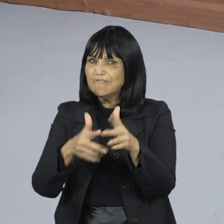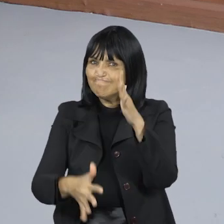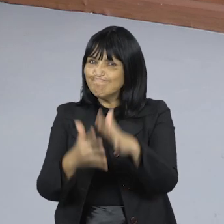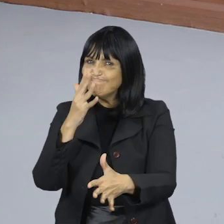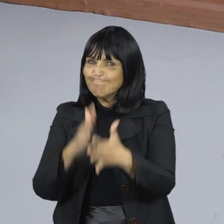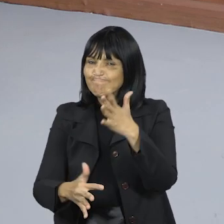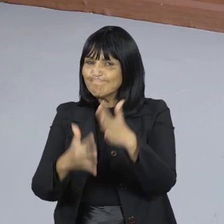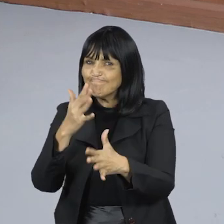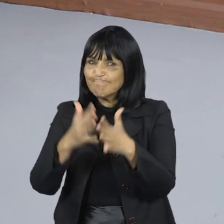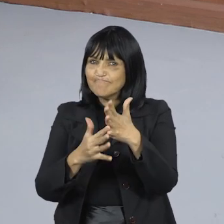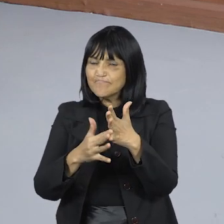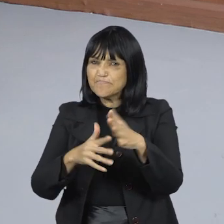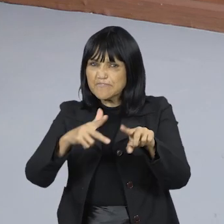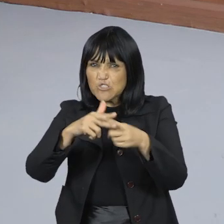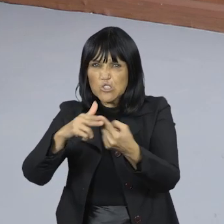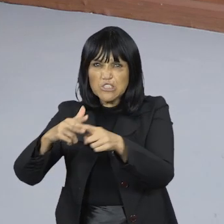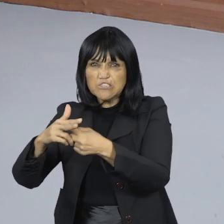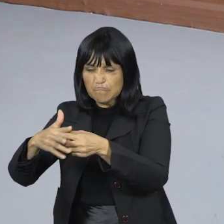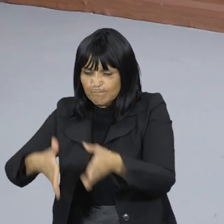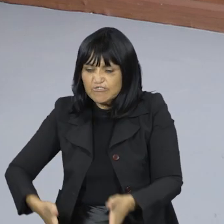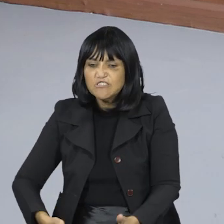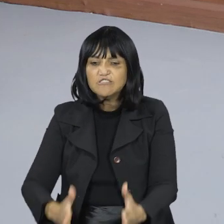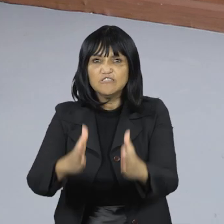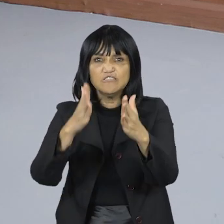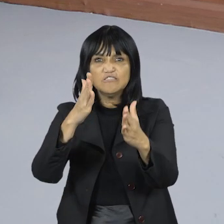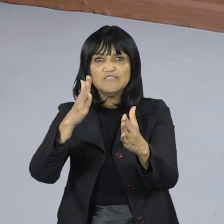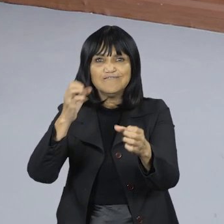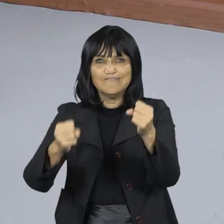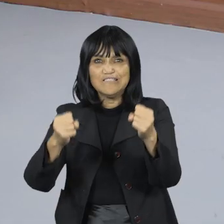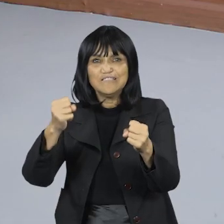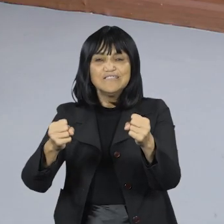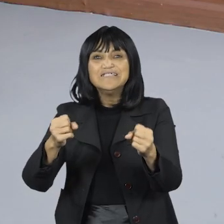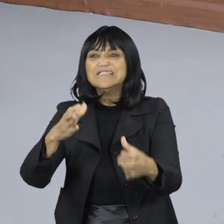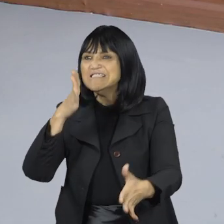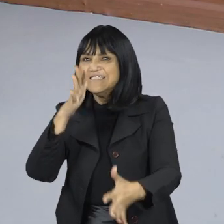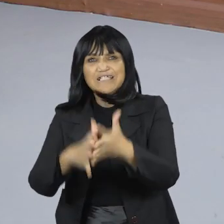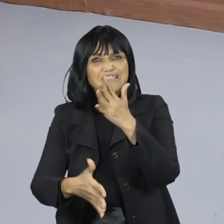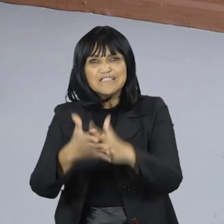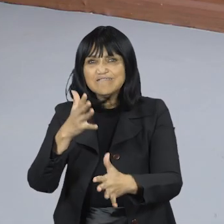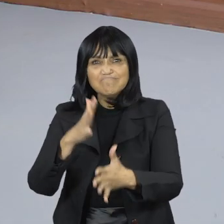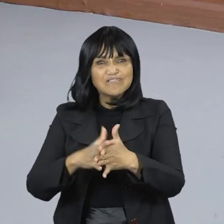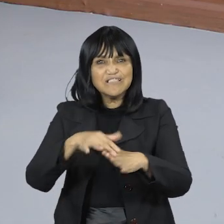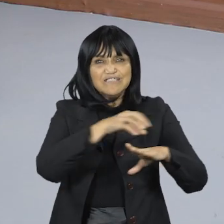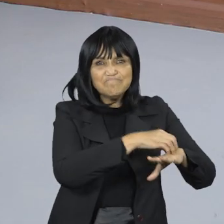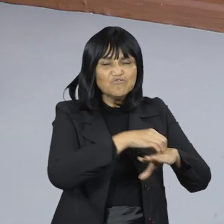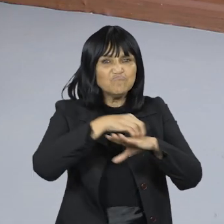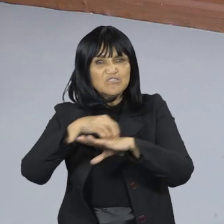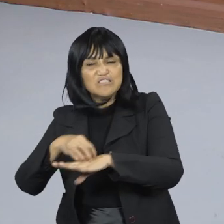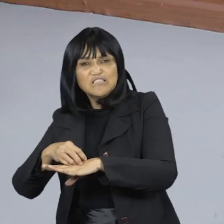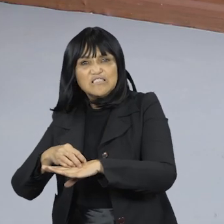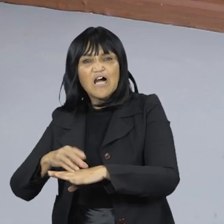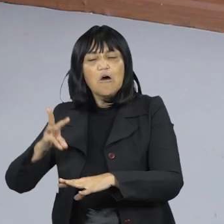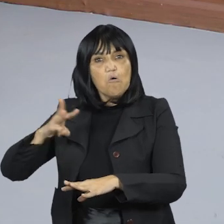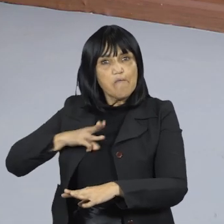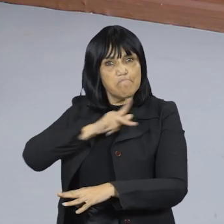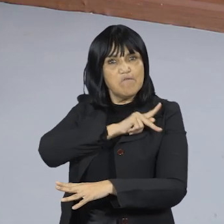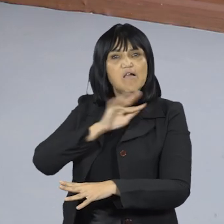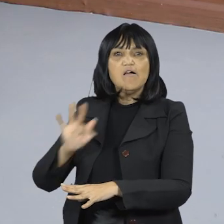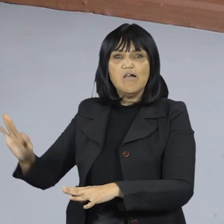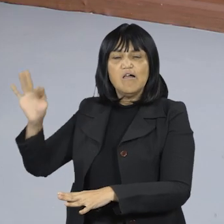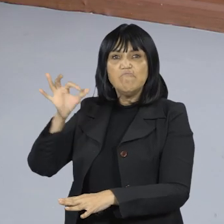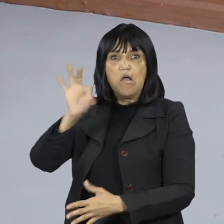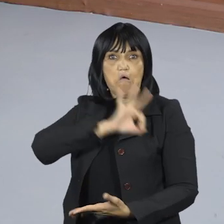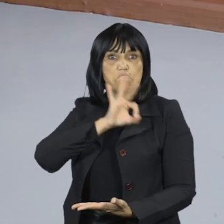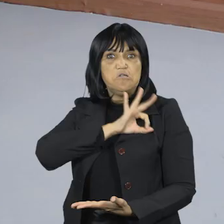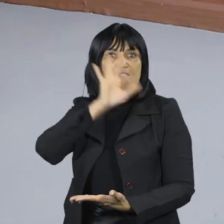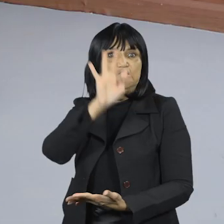viária, os custos de manutenção das rodovias e mobiliza a atuação do MPF, da Polícia Rodoviária Federal